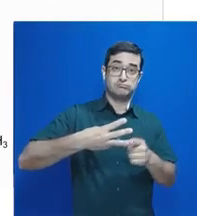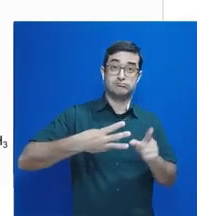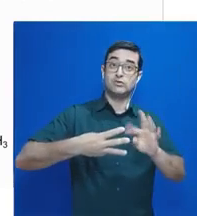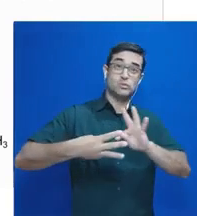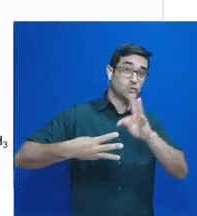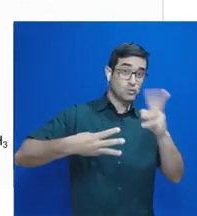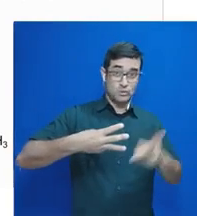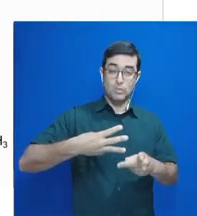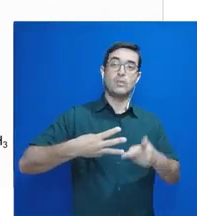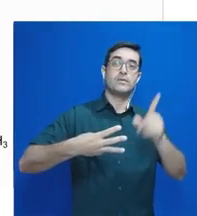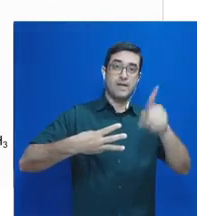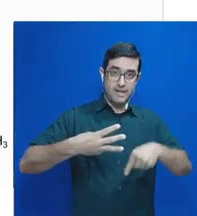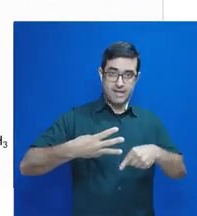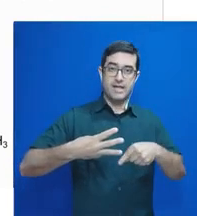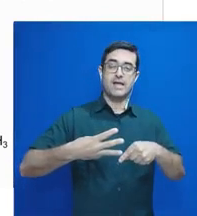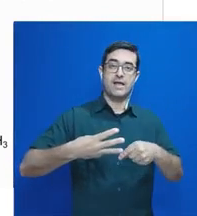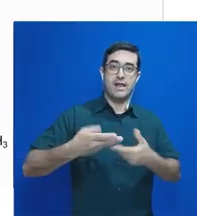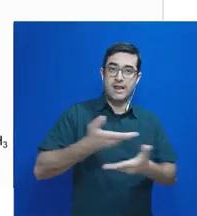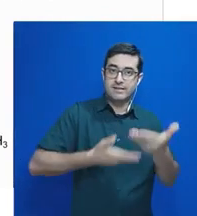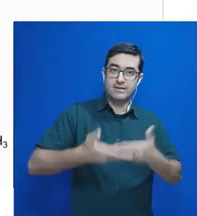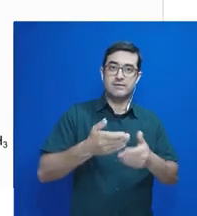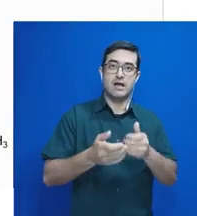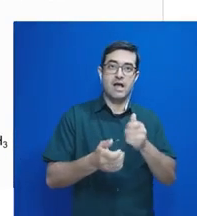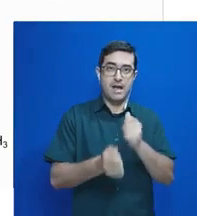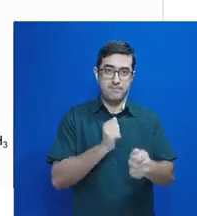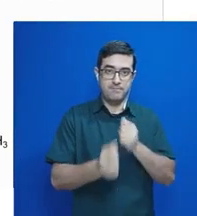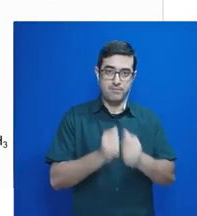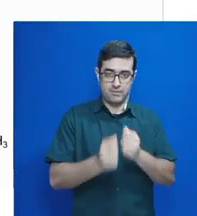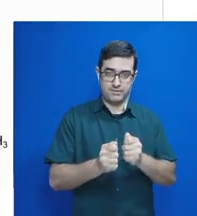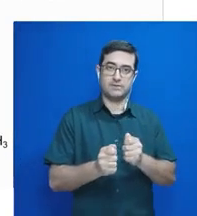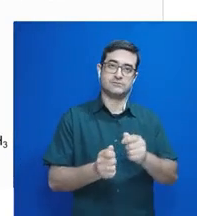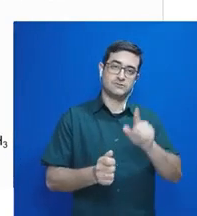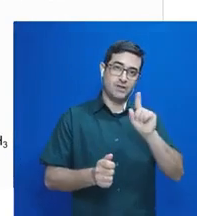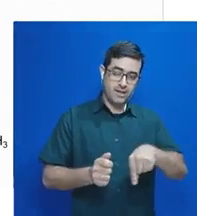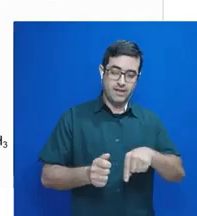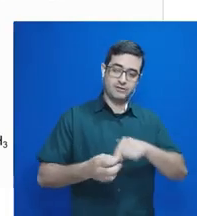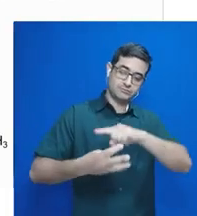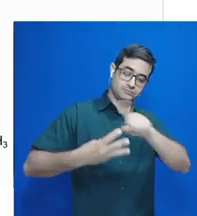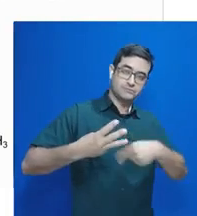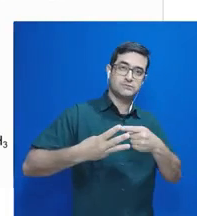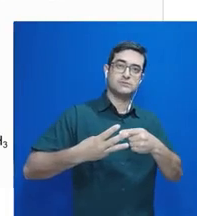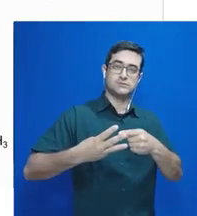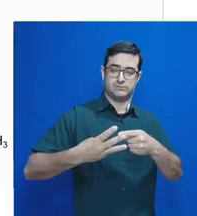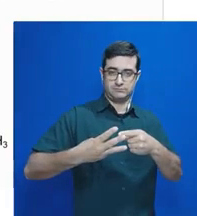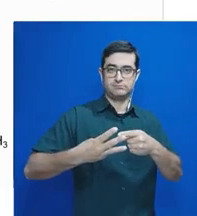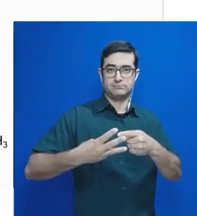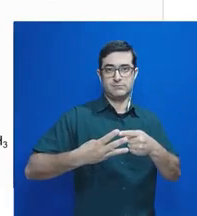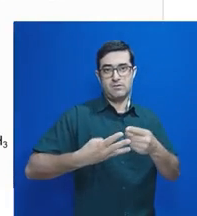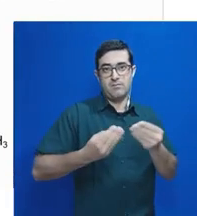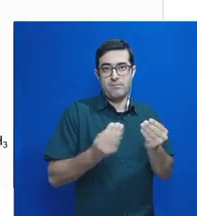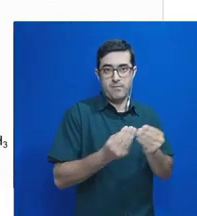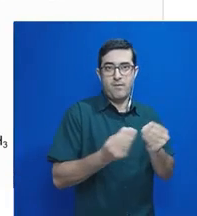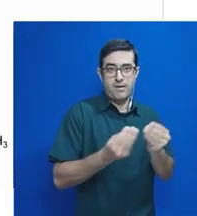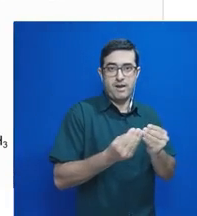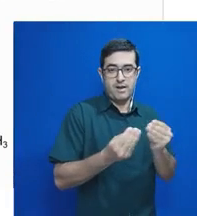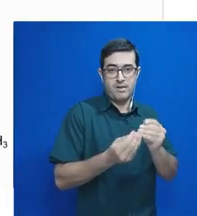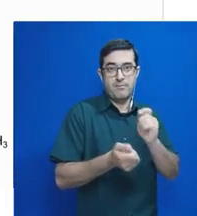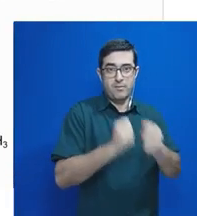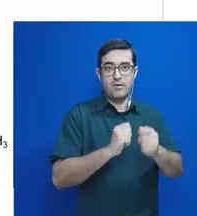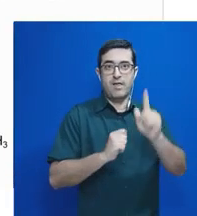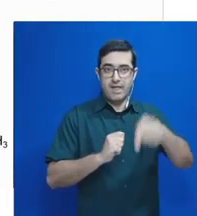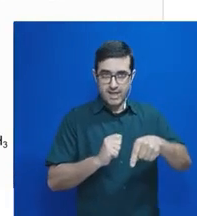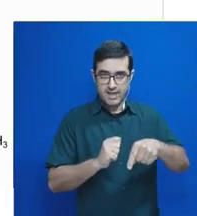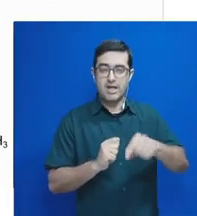são apolares, então as interações que tem possíveis são para moléculas apolares, é dispersão, ou